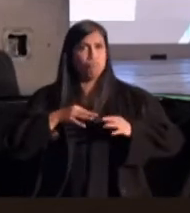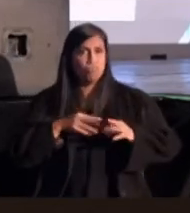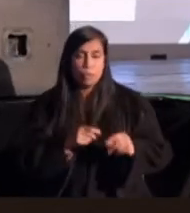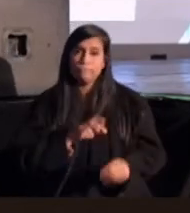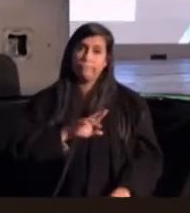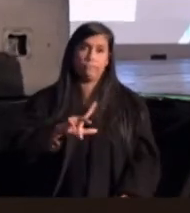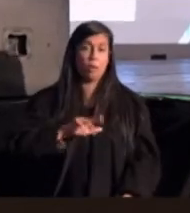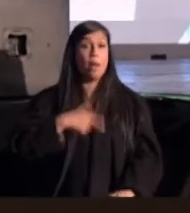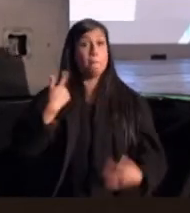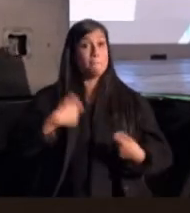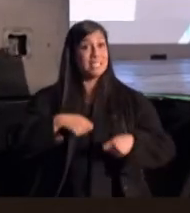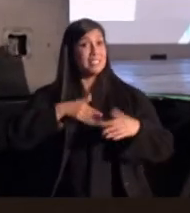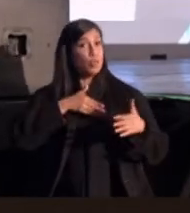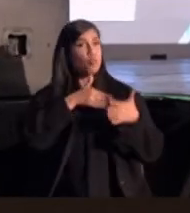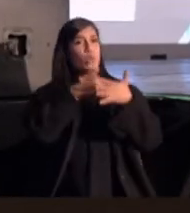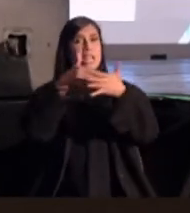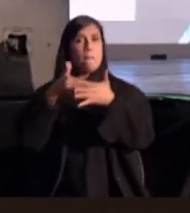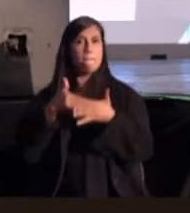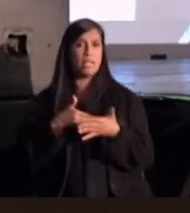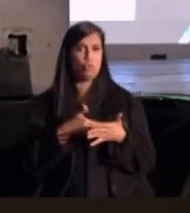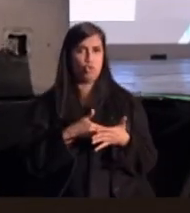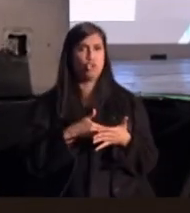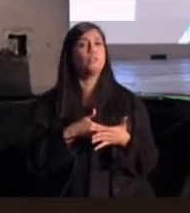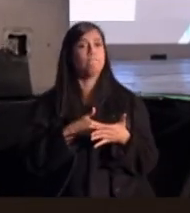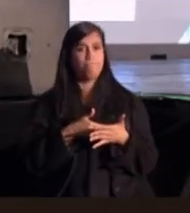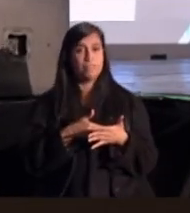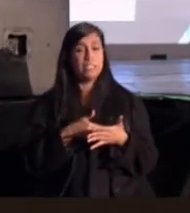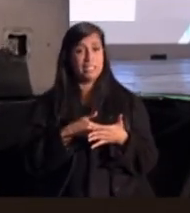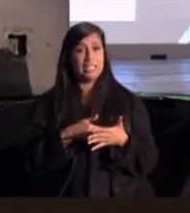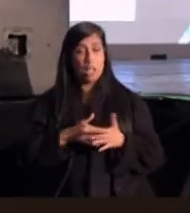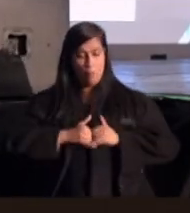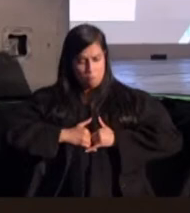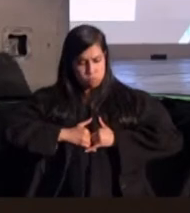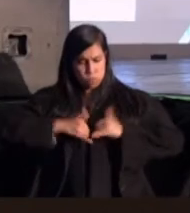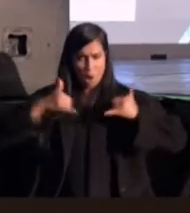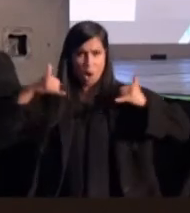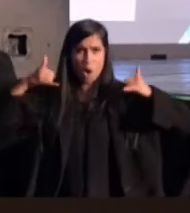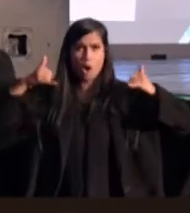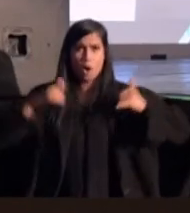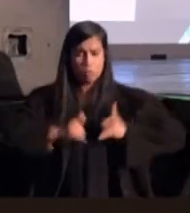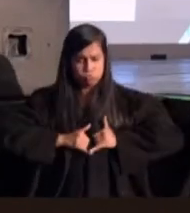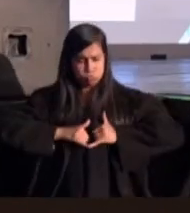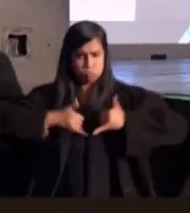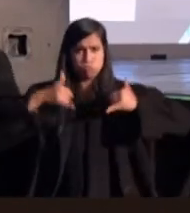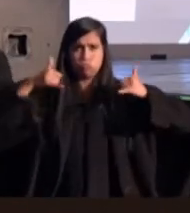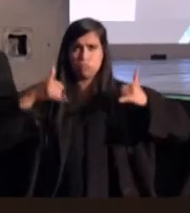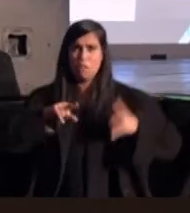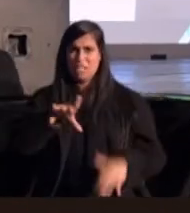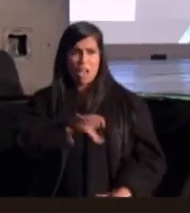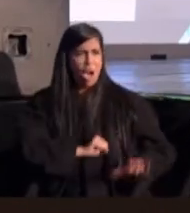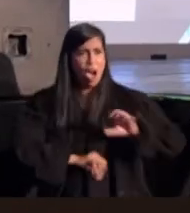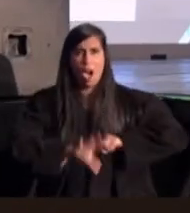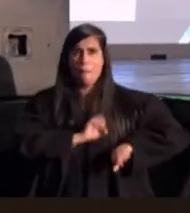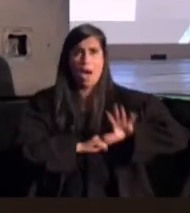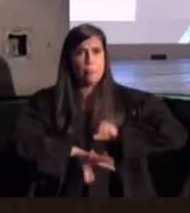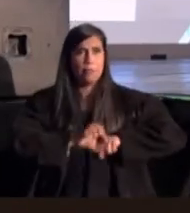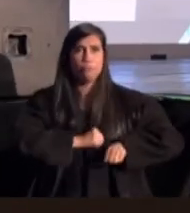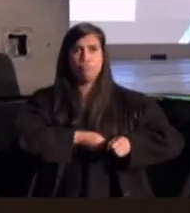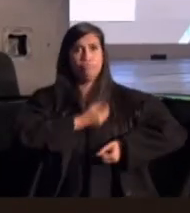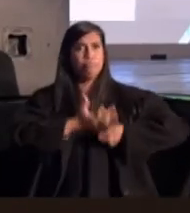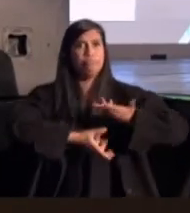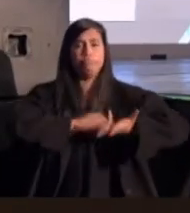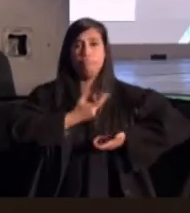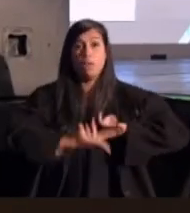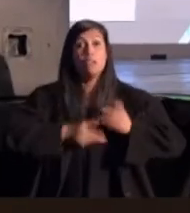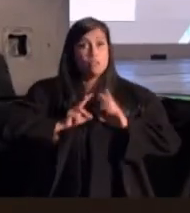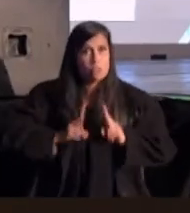um limite energético, de coisa que o amor é uma energia, você não consegue amar o tempo todo e amar tudo da mesma maneira,